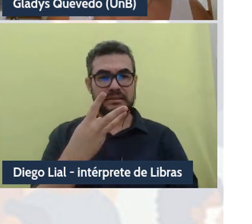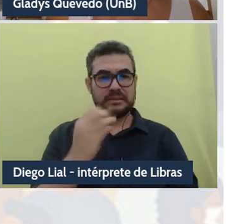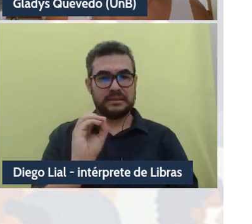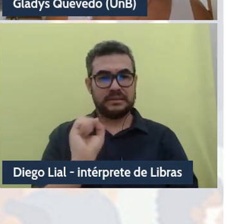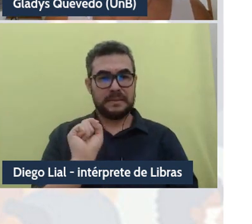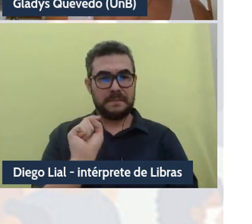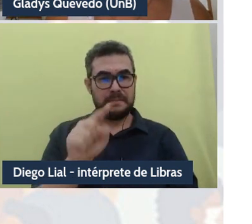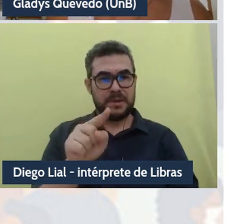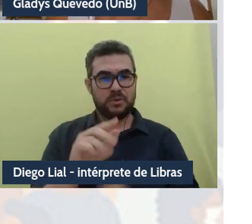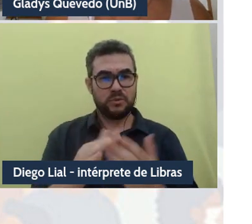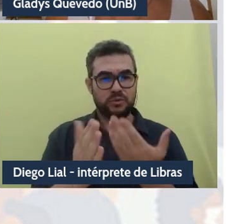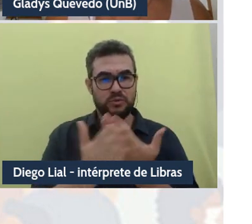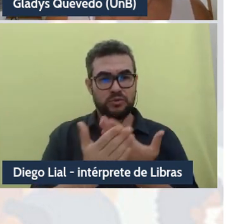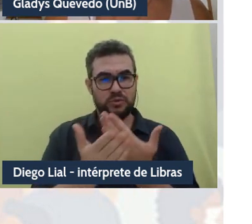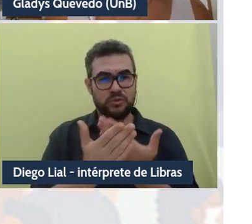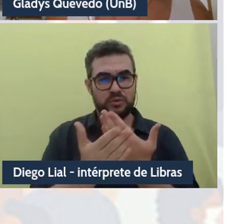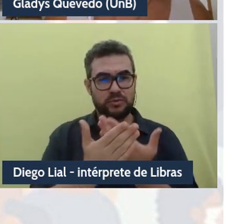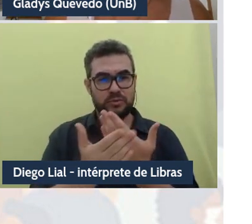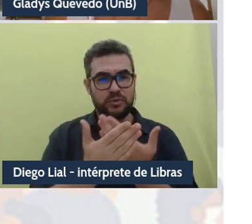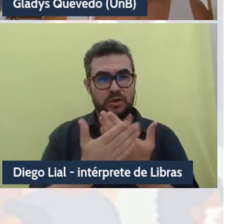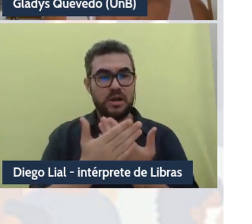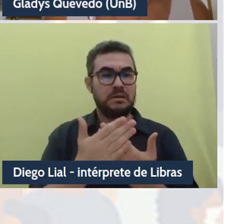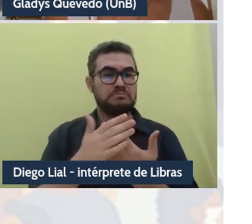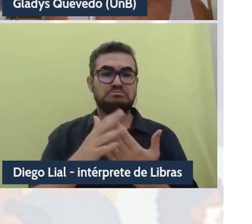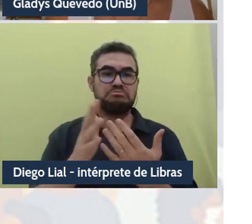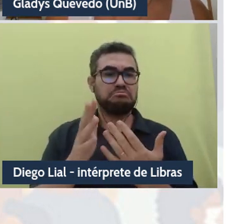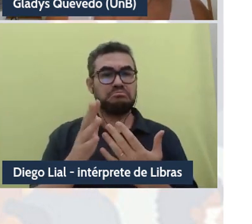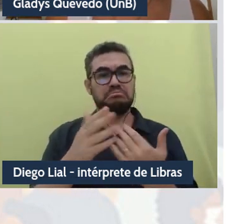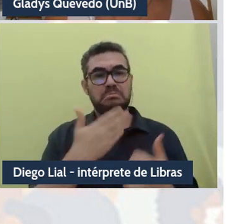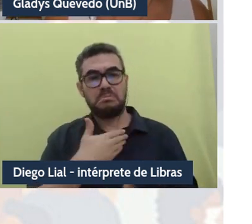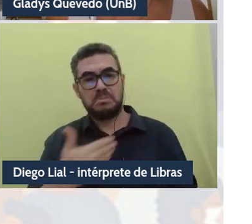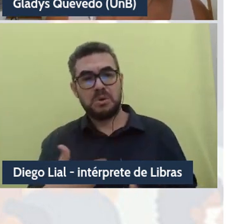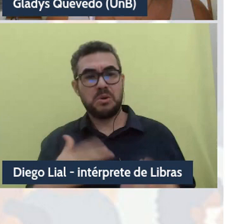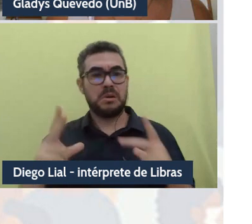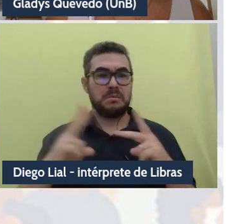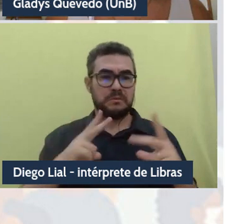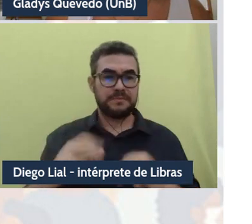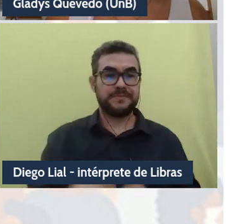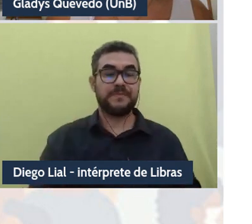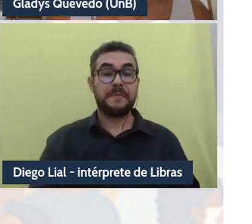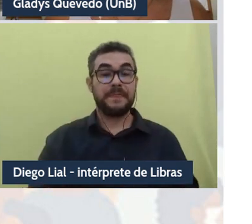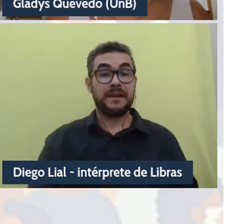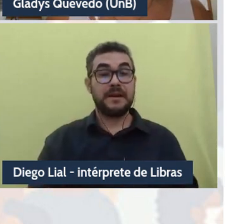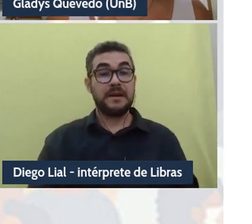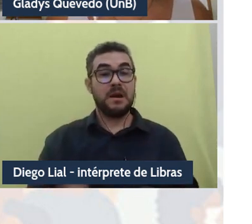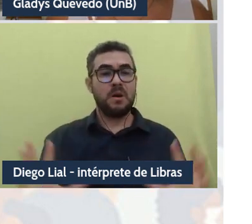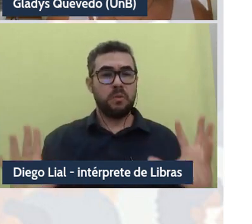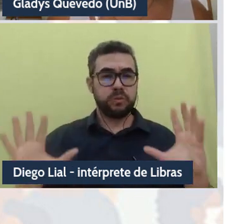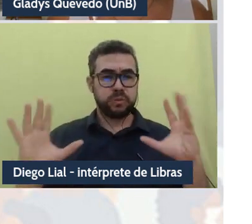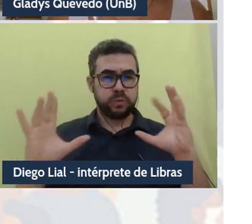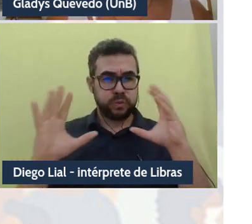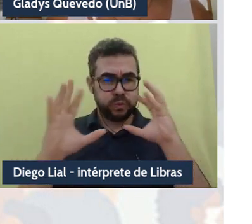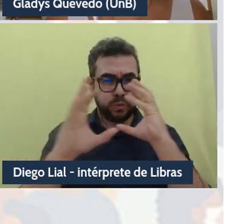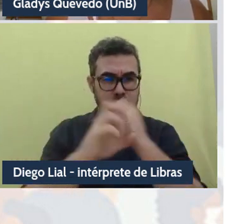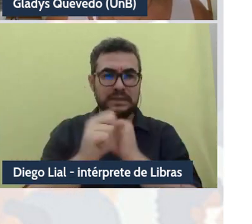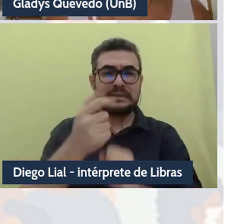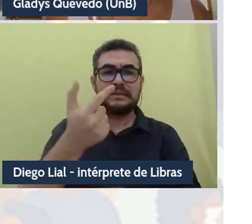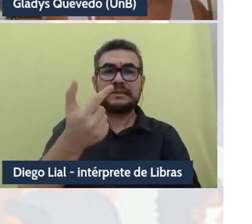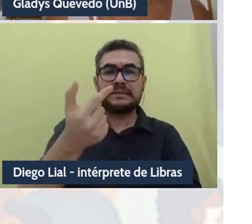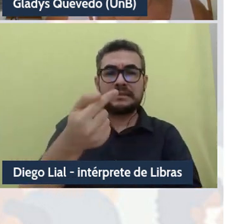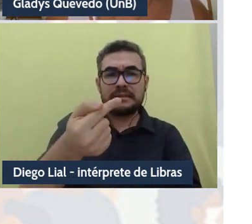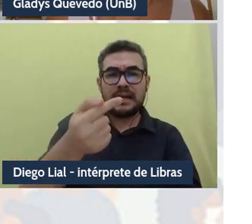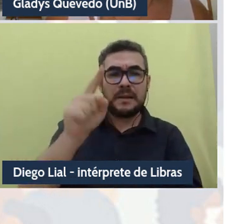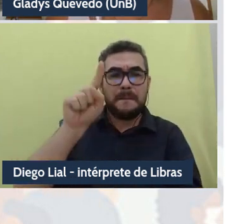Escolar. Nós temos pouco mais de 7 milhões e 500 mil alunos do ensino médio